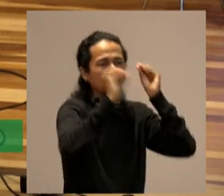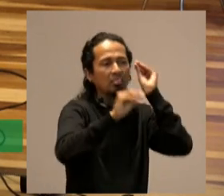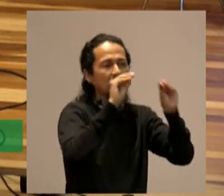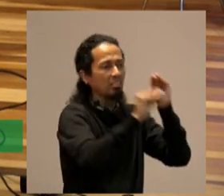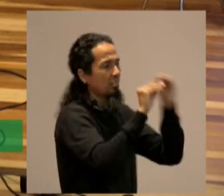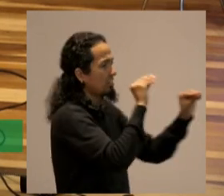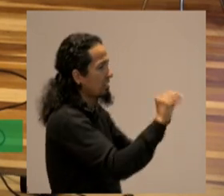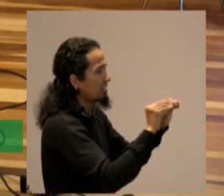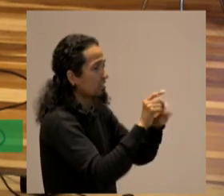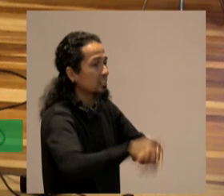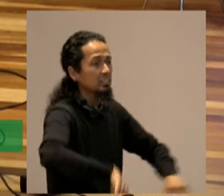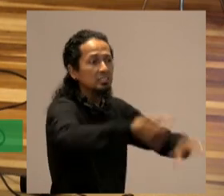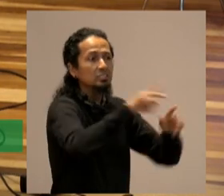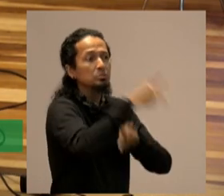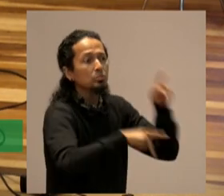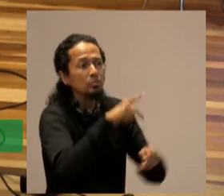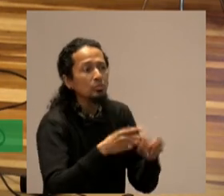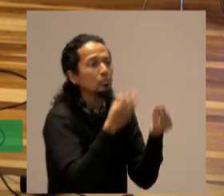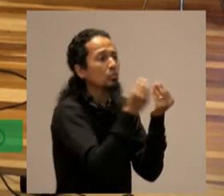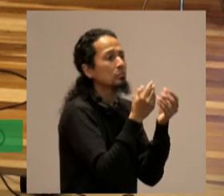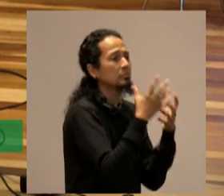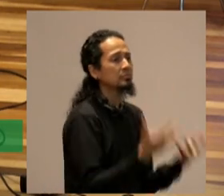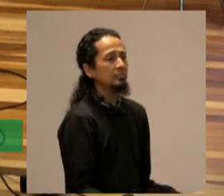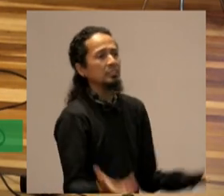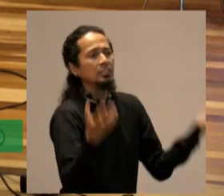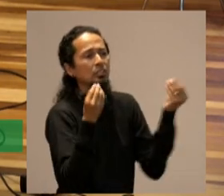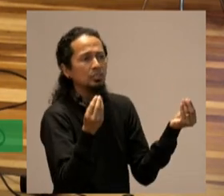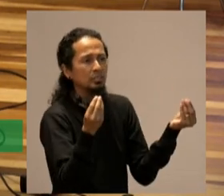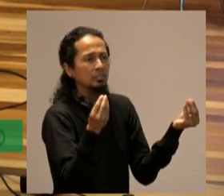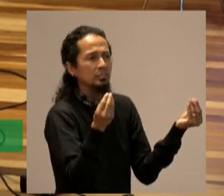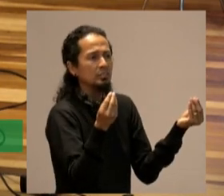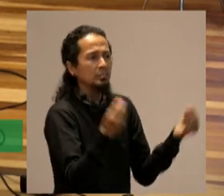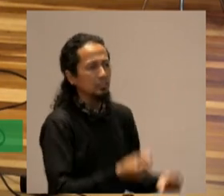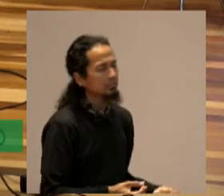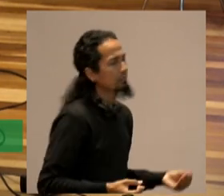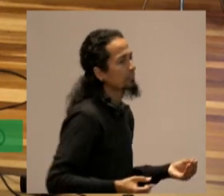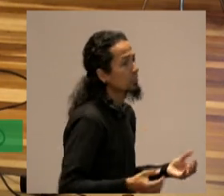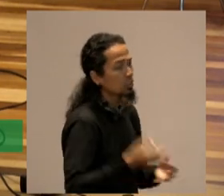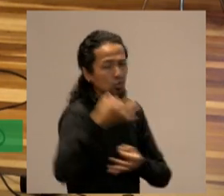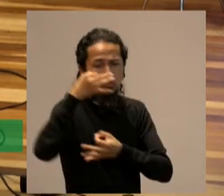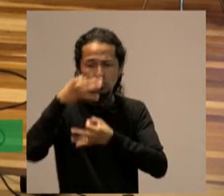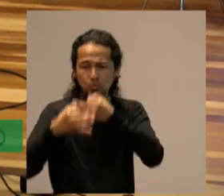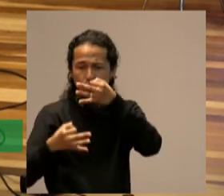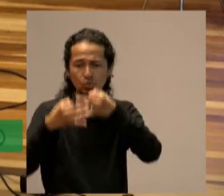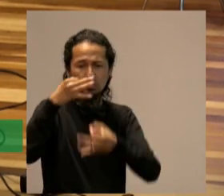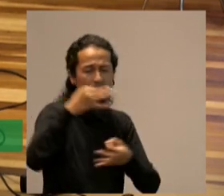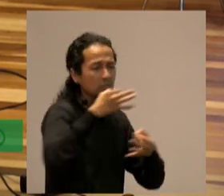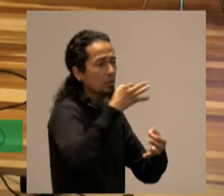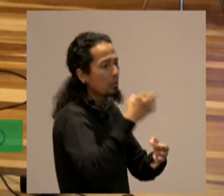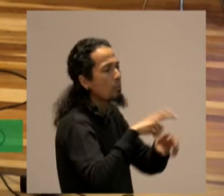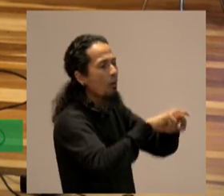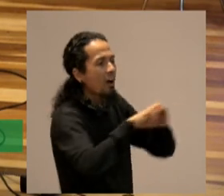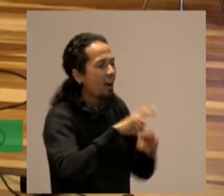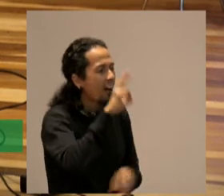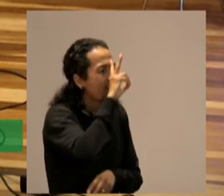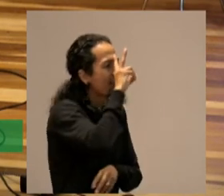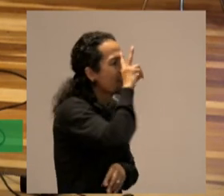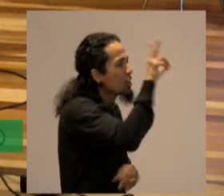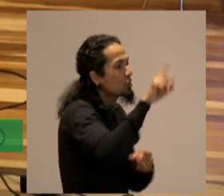gente, retalhos do meu próprio criador. Julgado pela força da